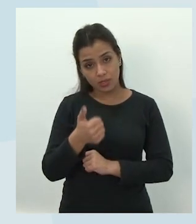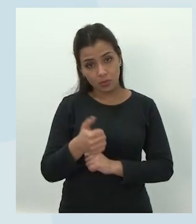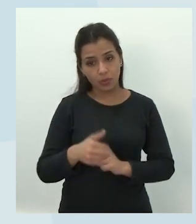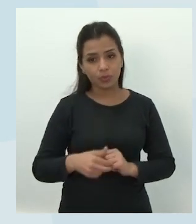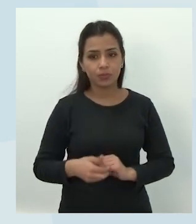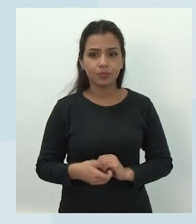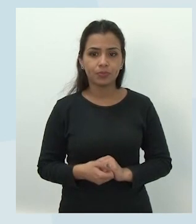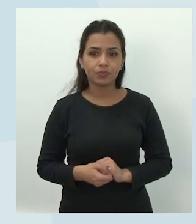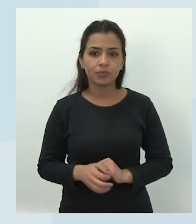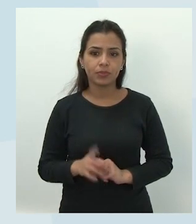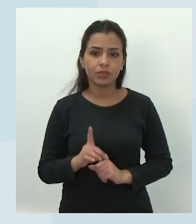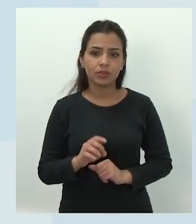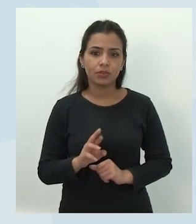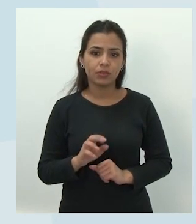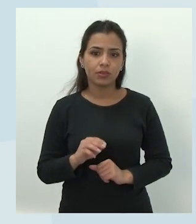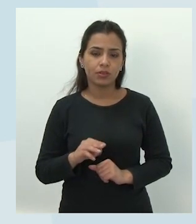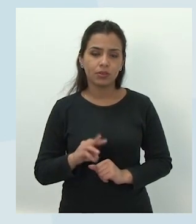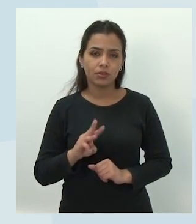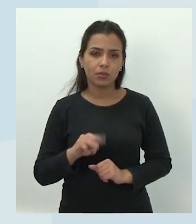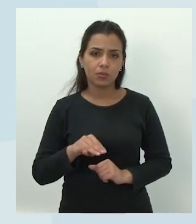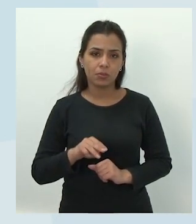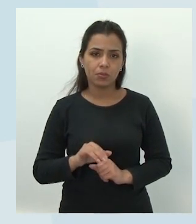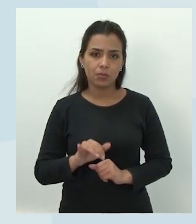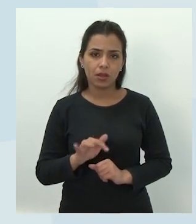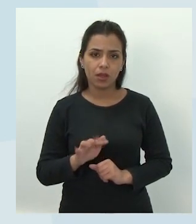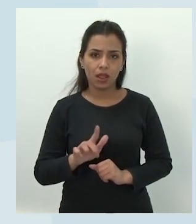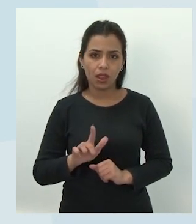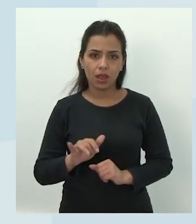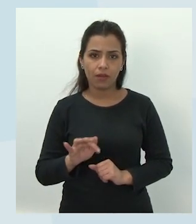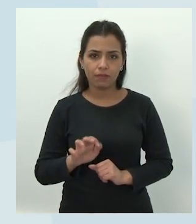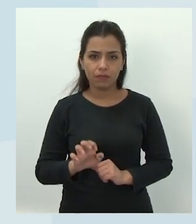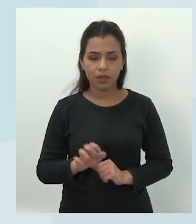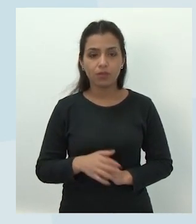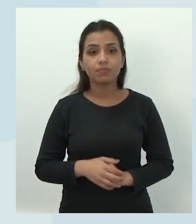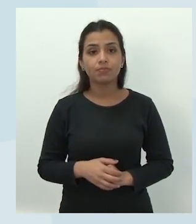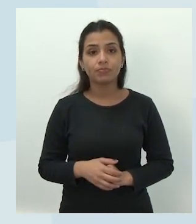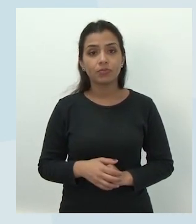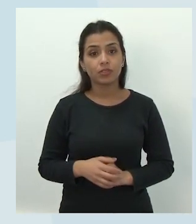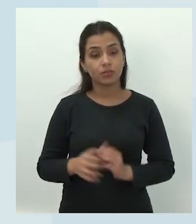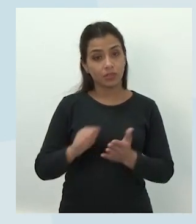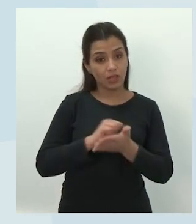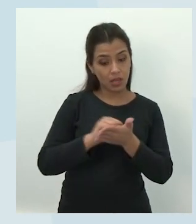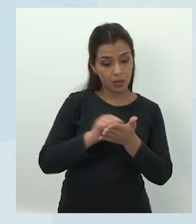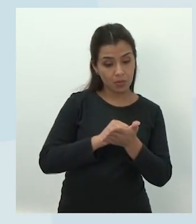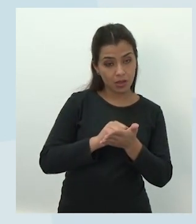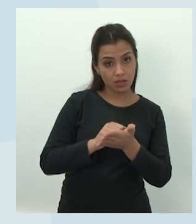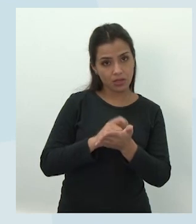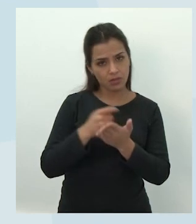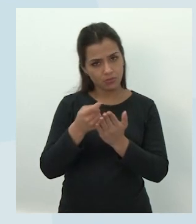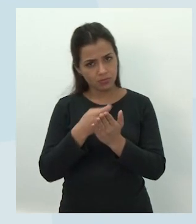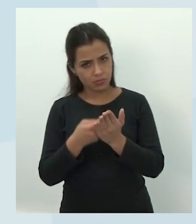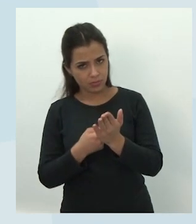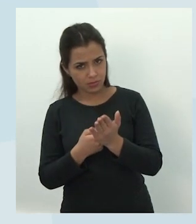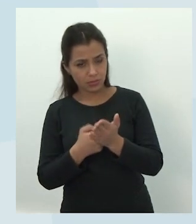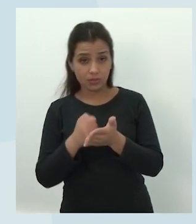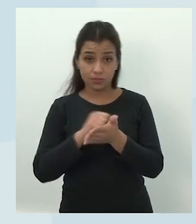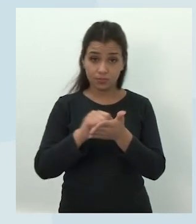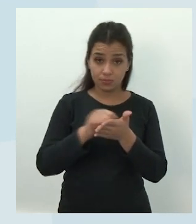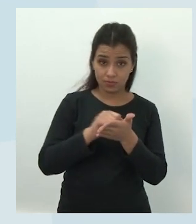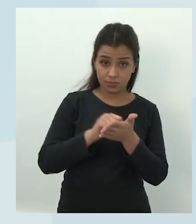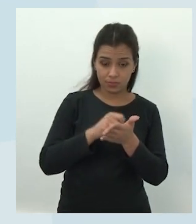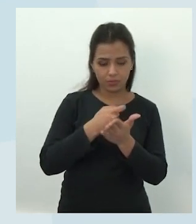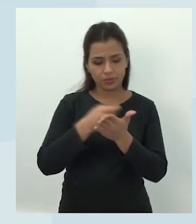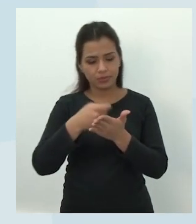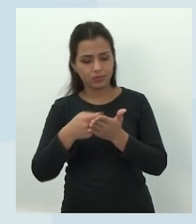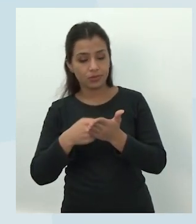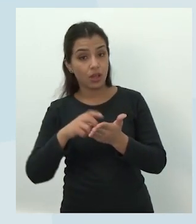Draw My Life, onde as cenas são gravadas quadro a quadro, apagando os desenhos anteriores e os redesenhando ou realizando pequenas alterações